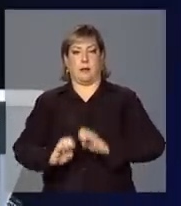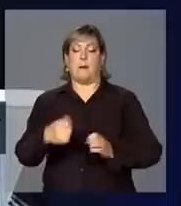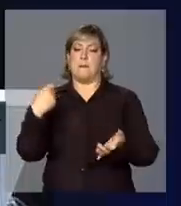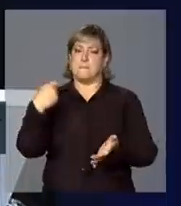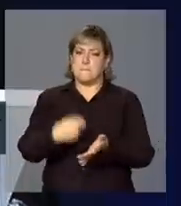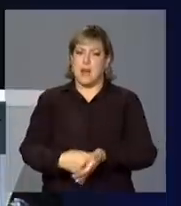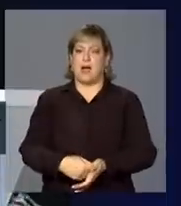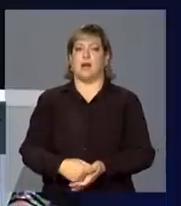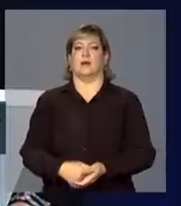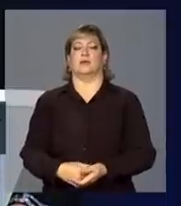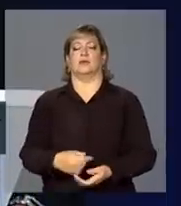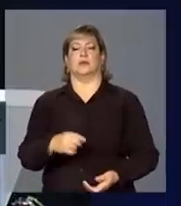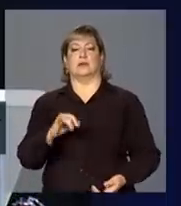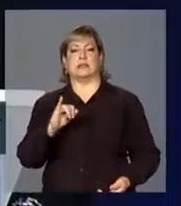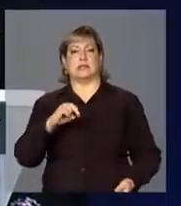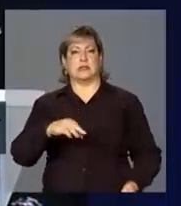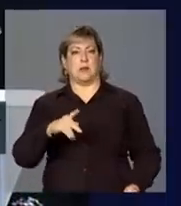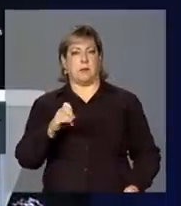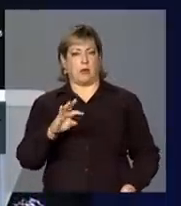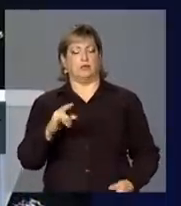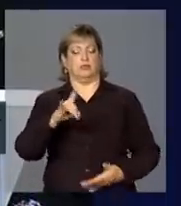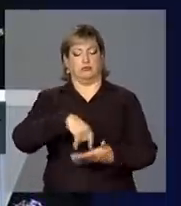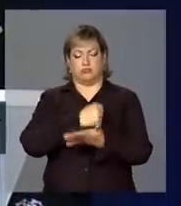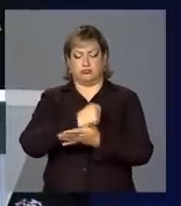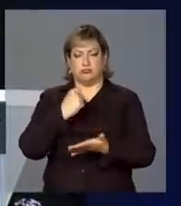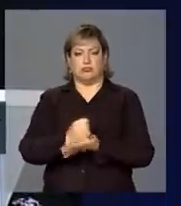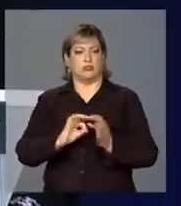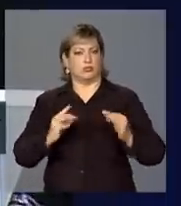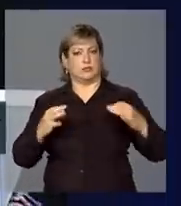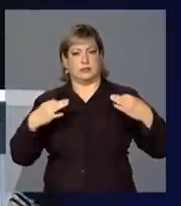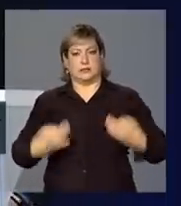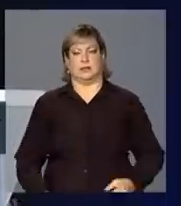seus impostos, registradas na Fazenda.